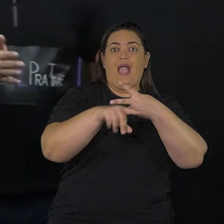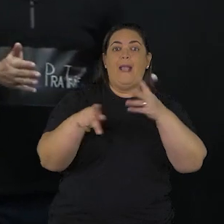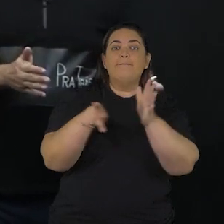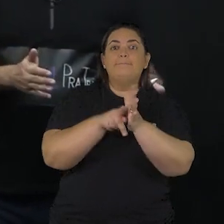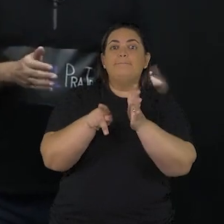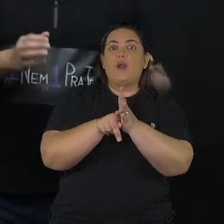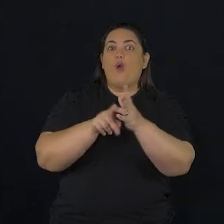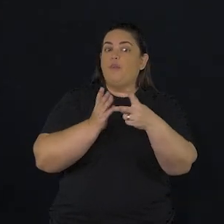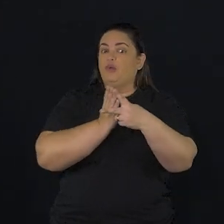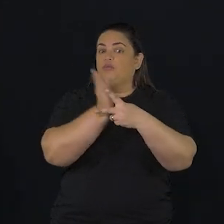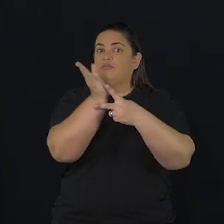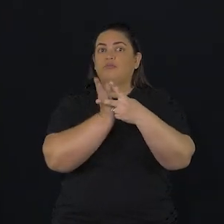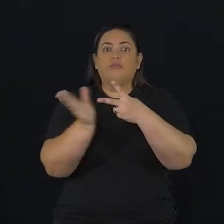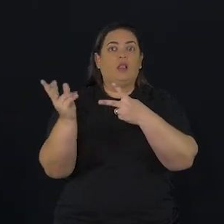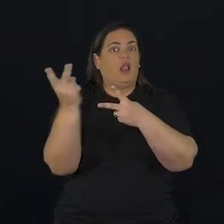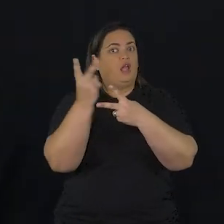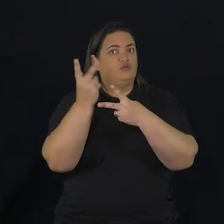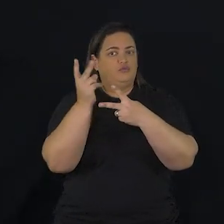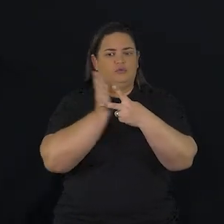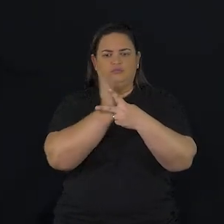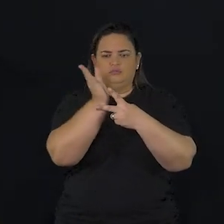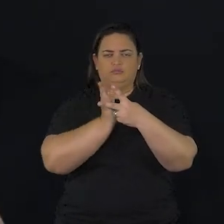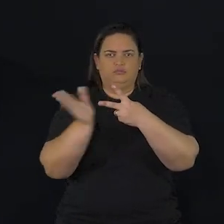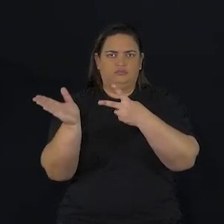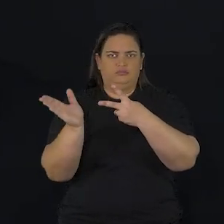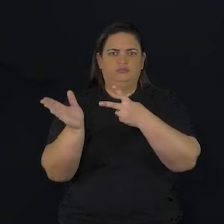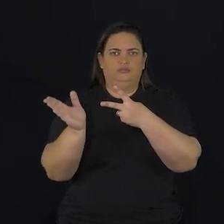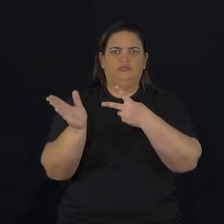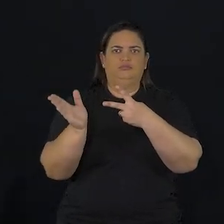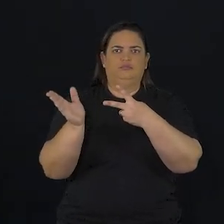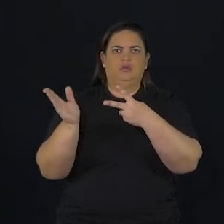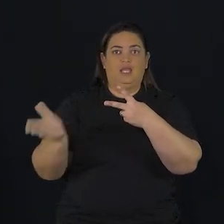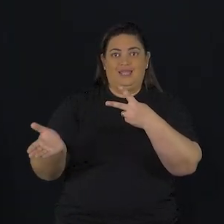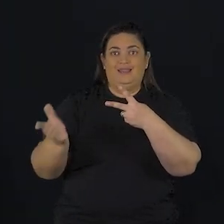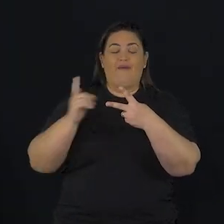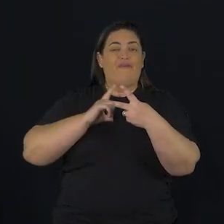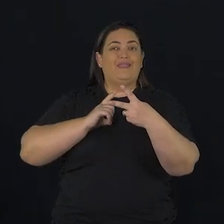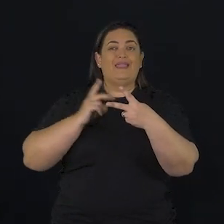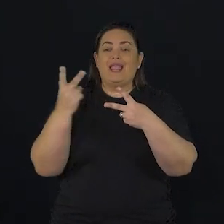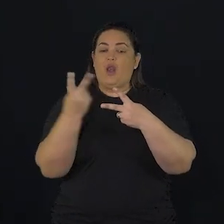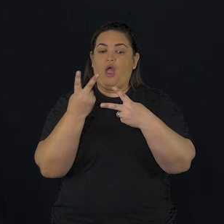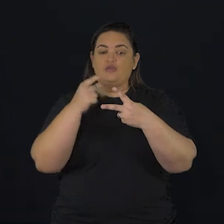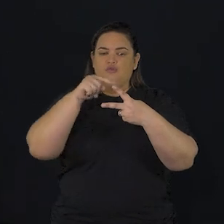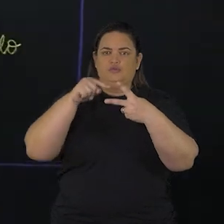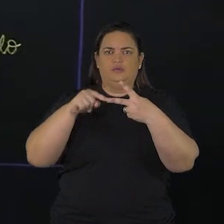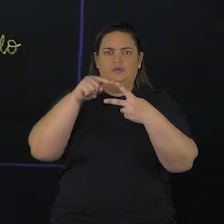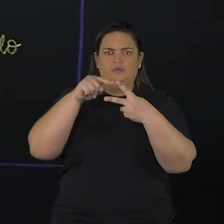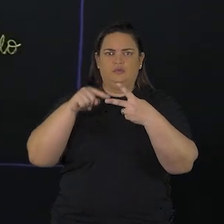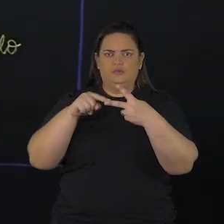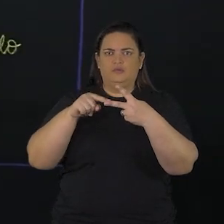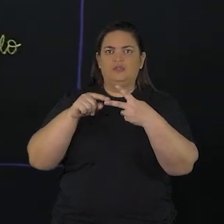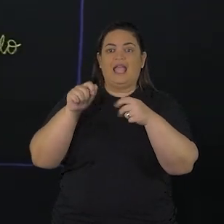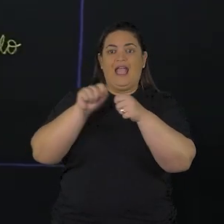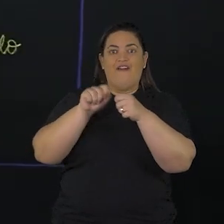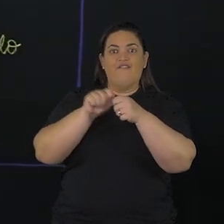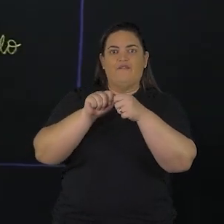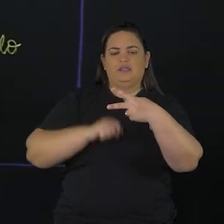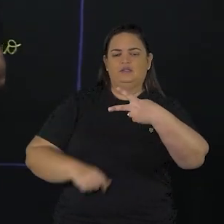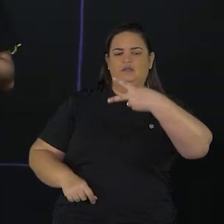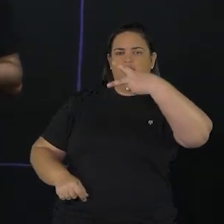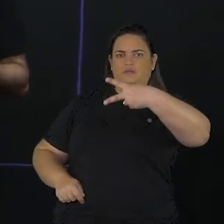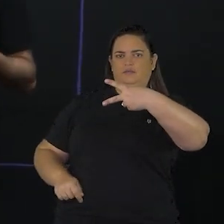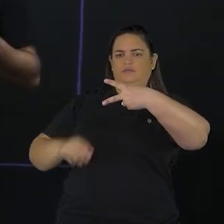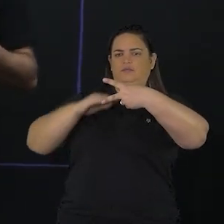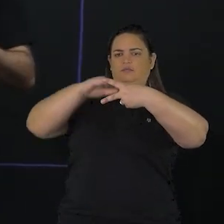às duas retas. Então, pessoal, quando essas duas semirretas formam esse ângulo, reparem que na sua composição,